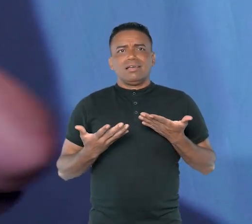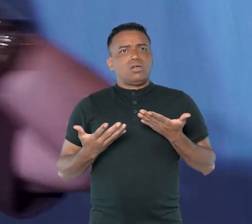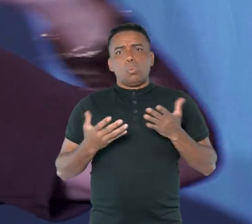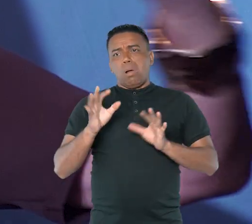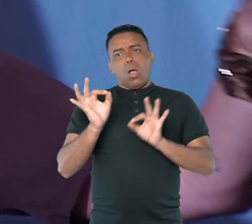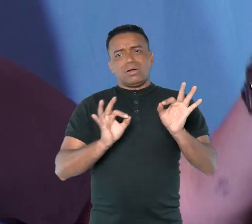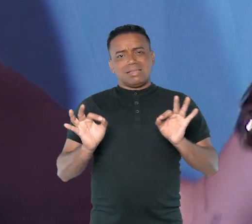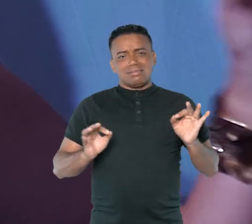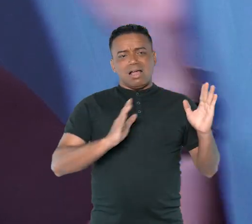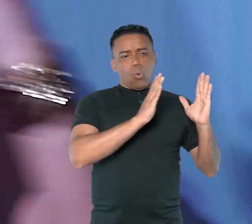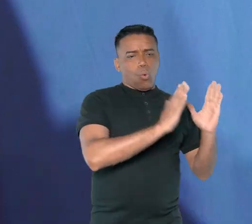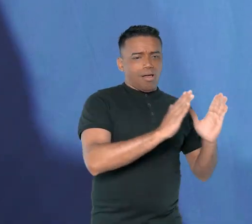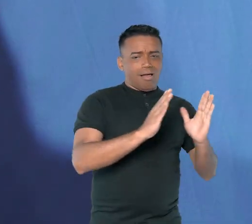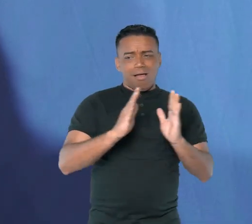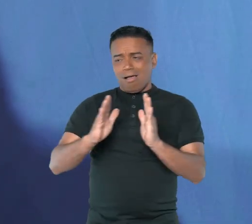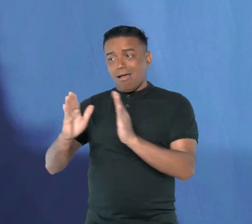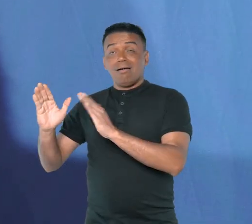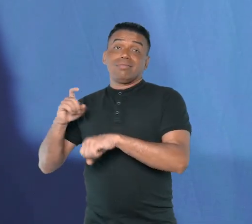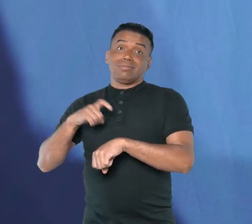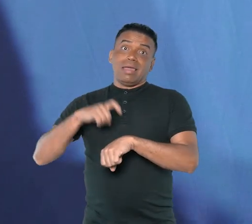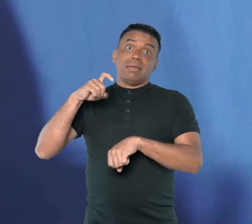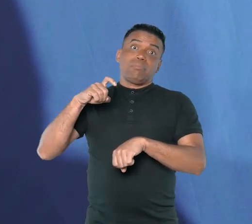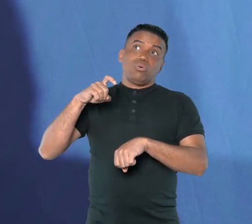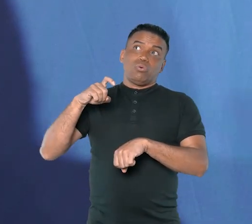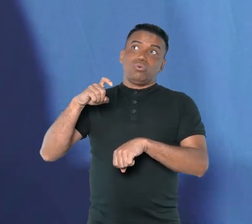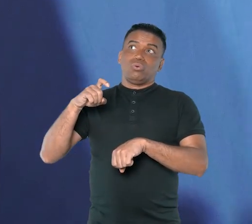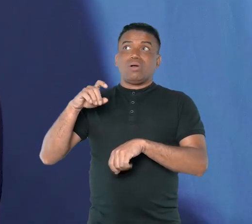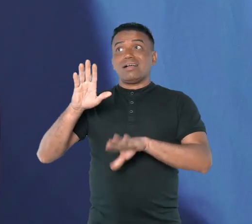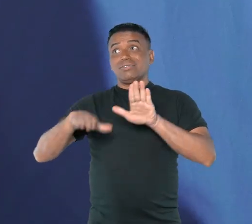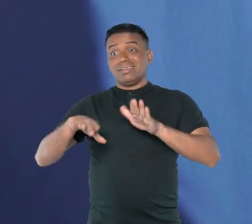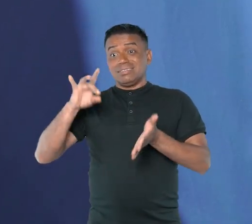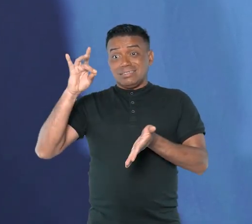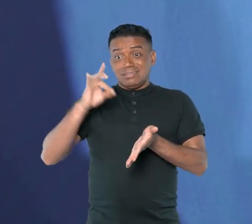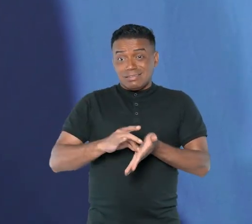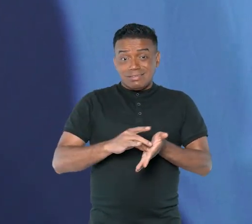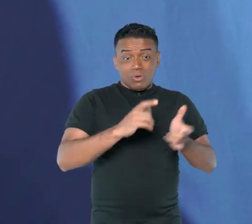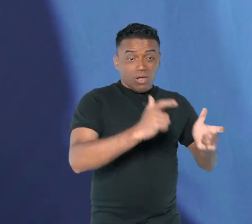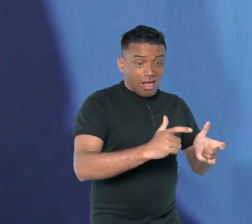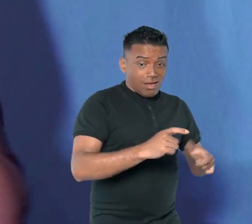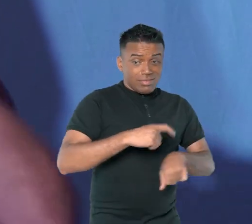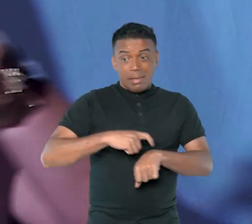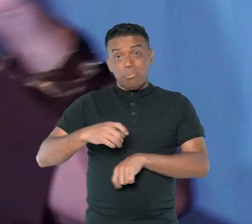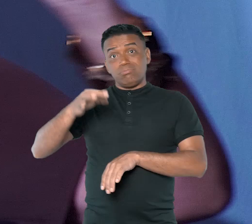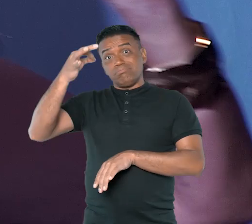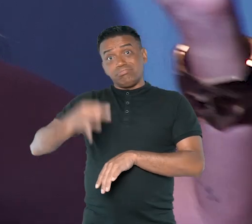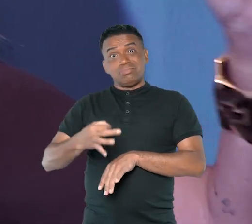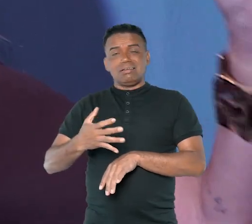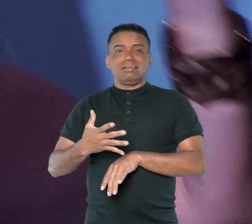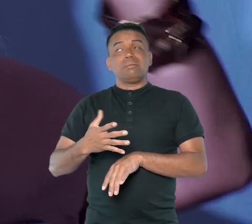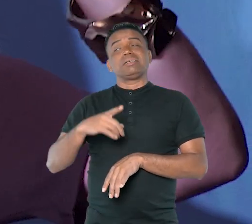né, do tempo ali, que não é talvez o espaço e tempo real, né, mas tem alguma coisa de